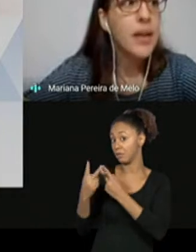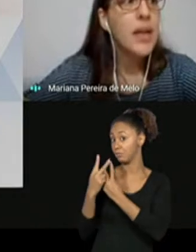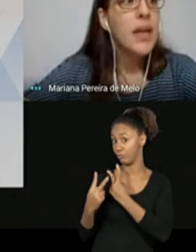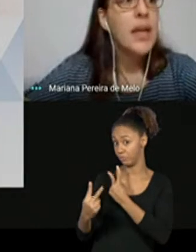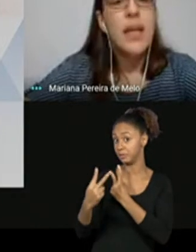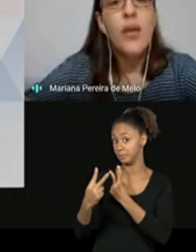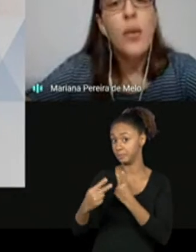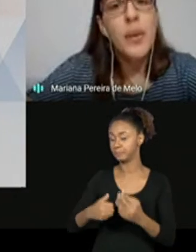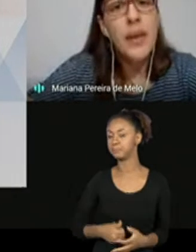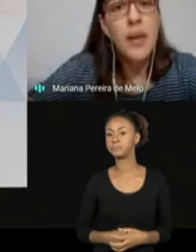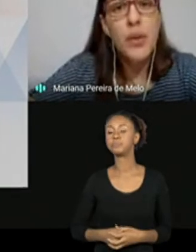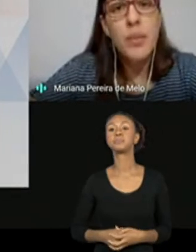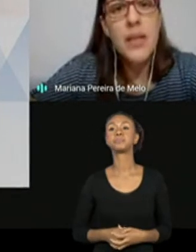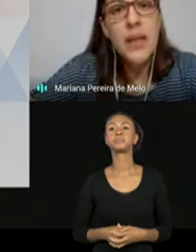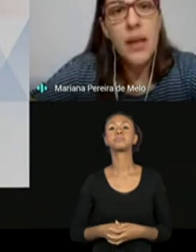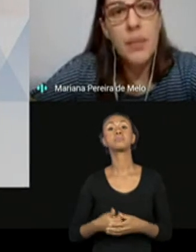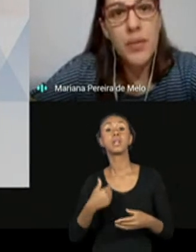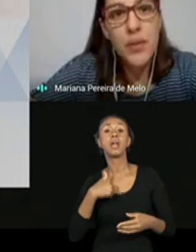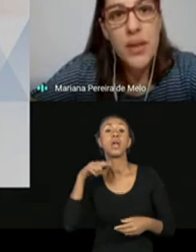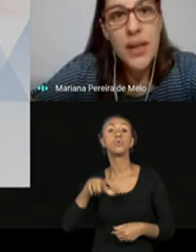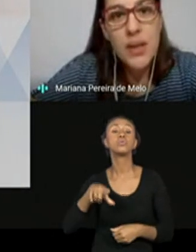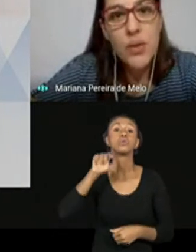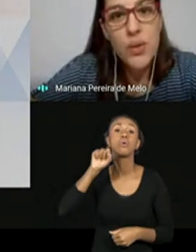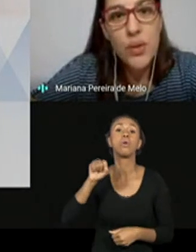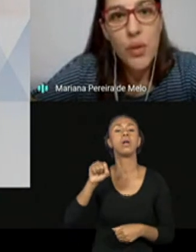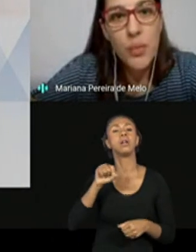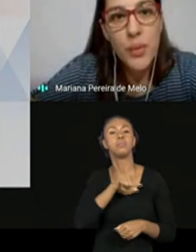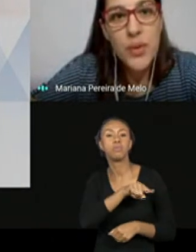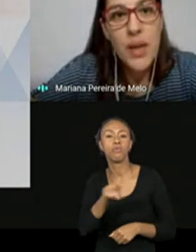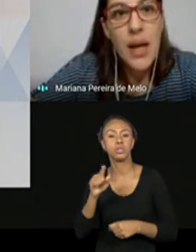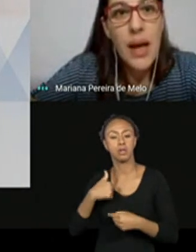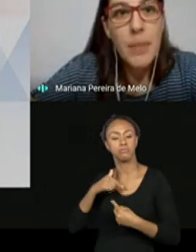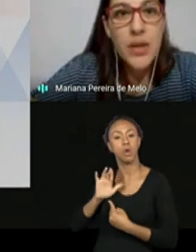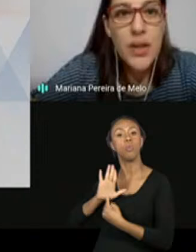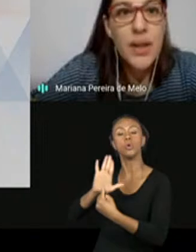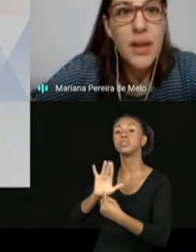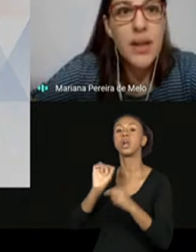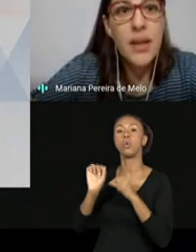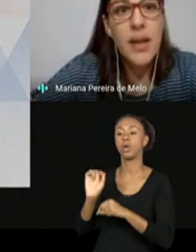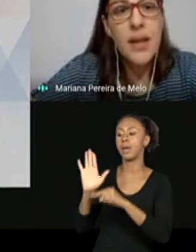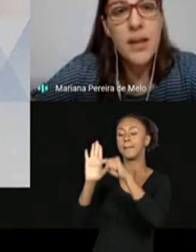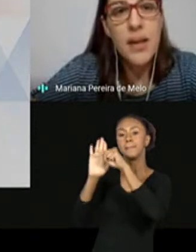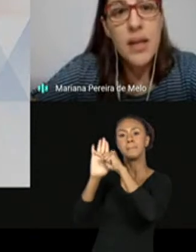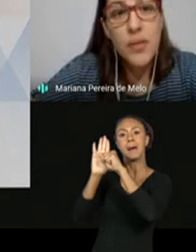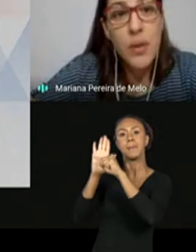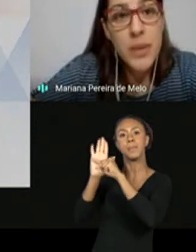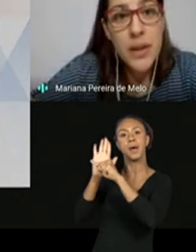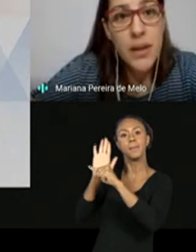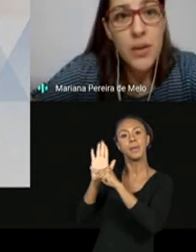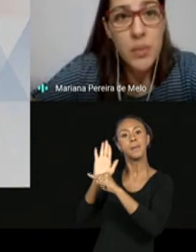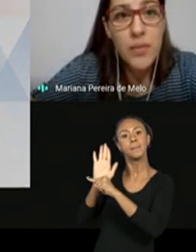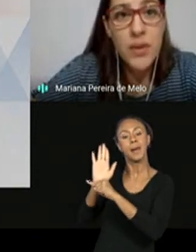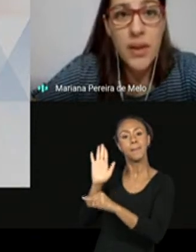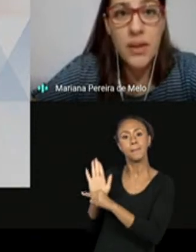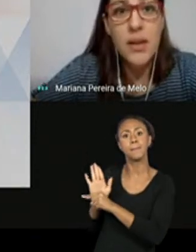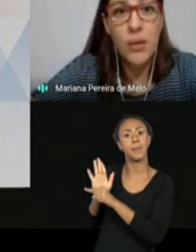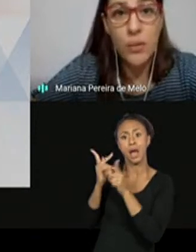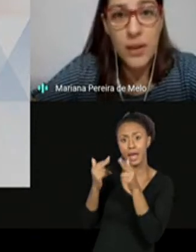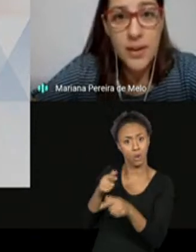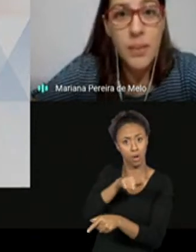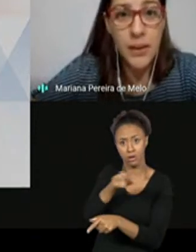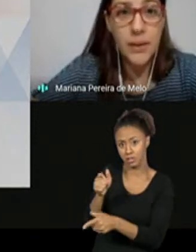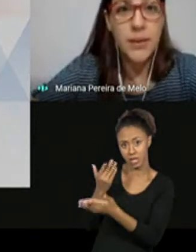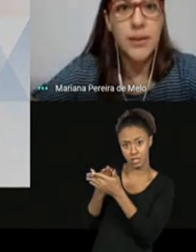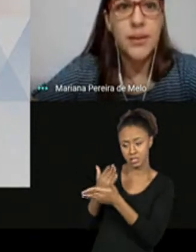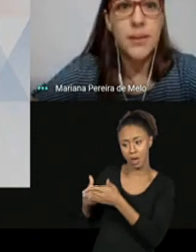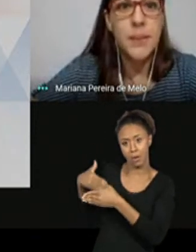tá? E eu optei por apresentar para vocês os tópicos à medida que eles foram apresentados para vocês ao longo